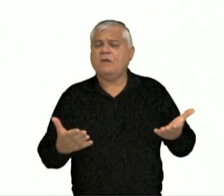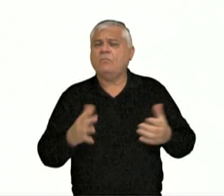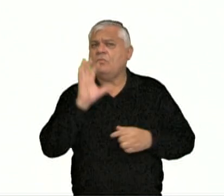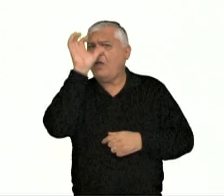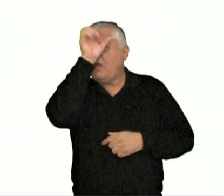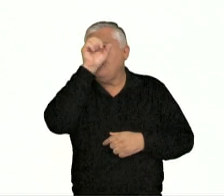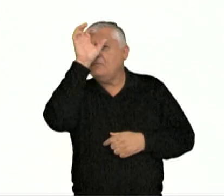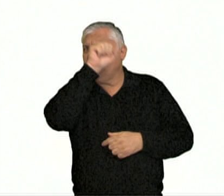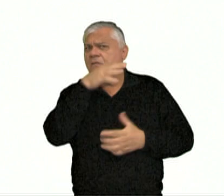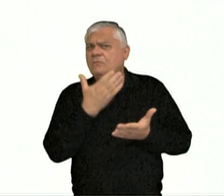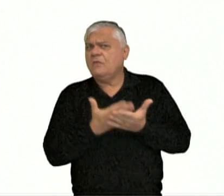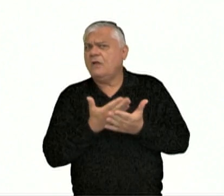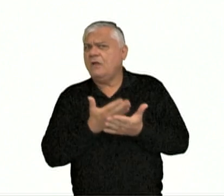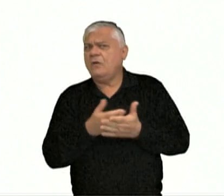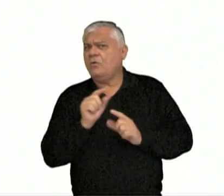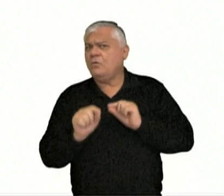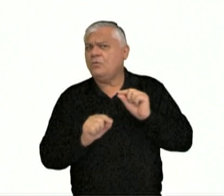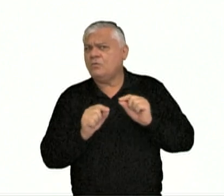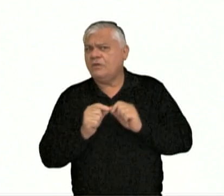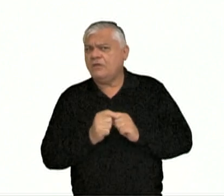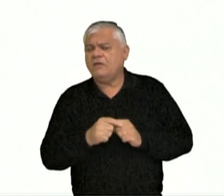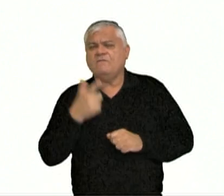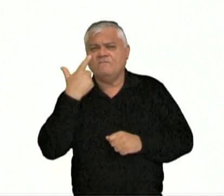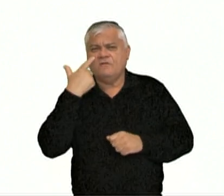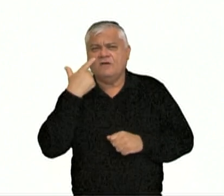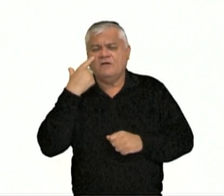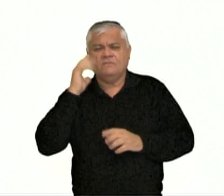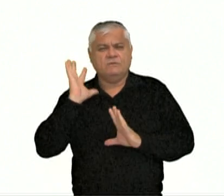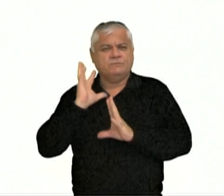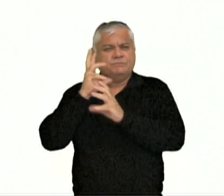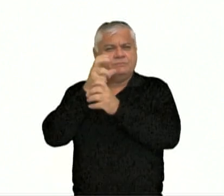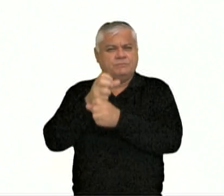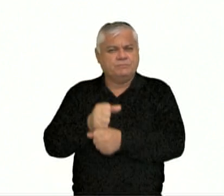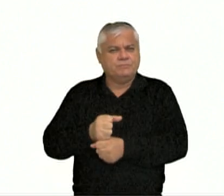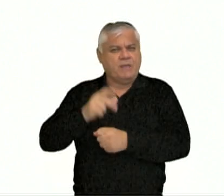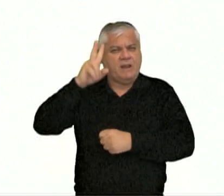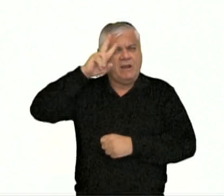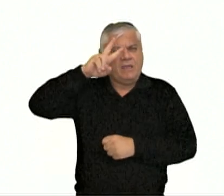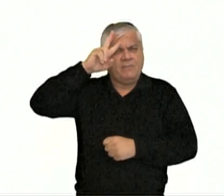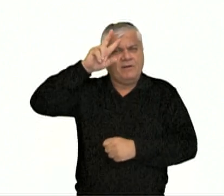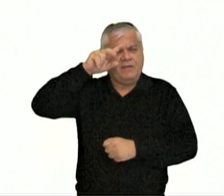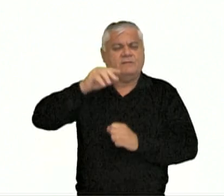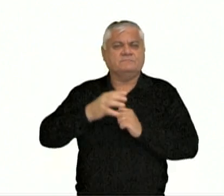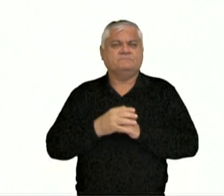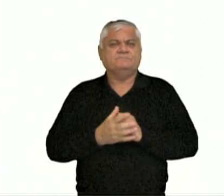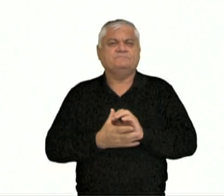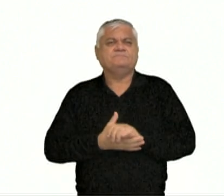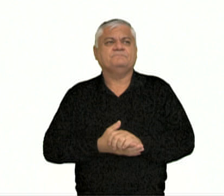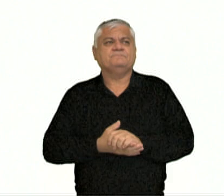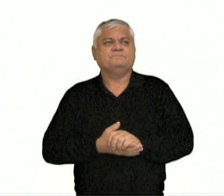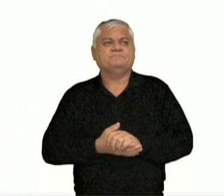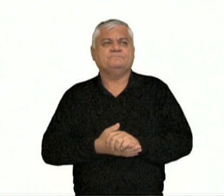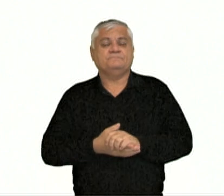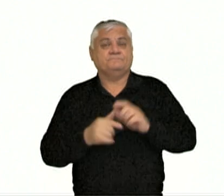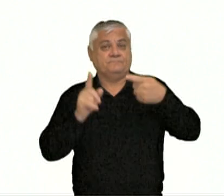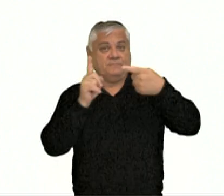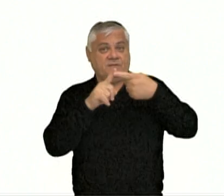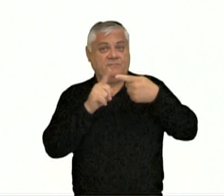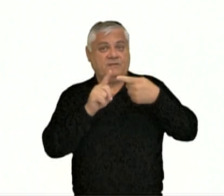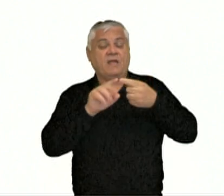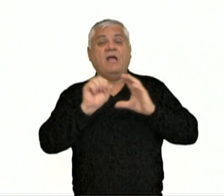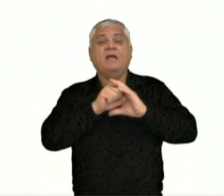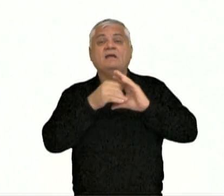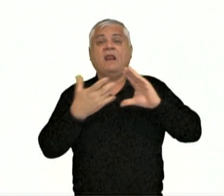nós vimos ao longo dessa aula? Vamos fazer aquela retomada rapidinha aqui para a gente fechar? Nós vimos, então, quais são